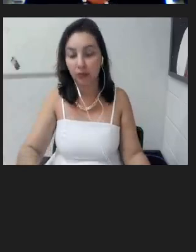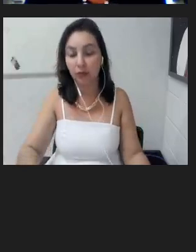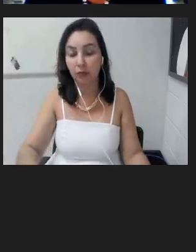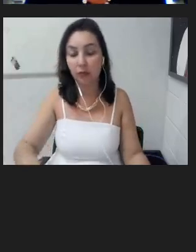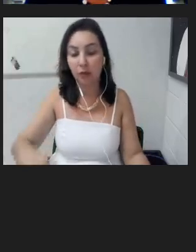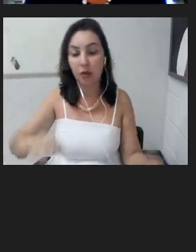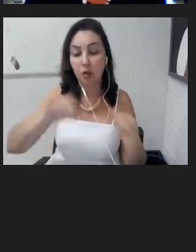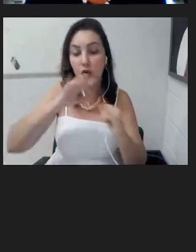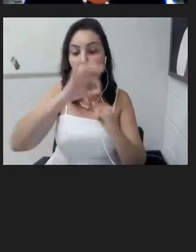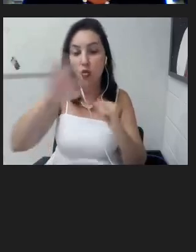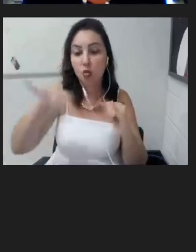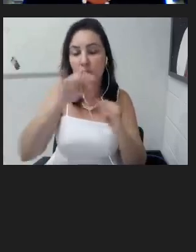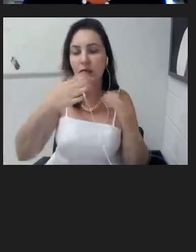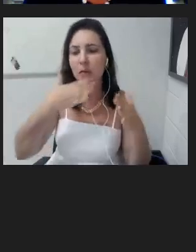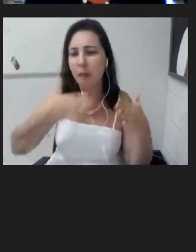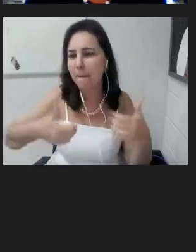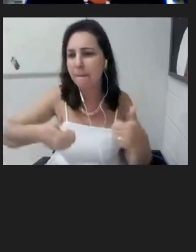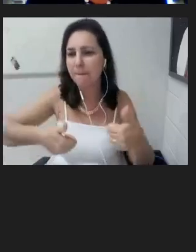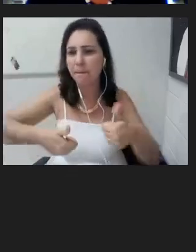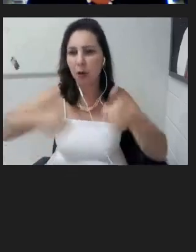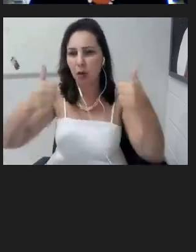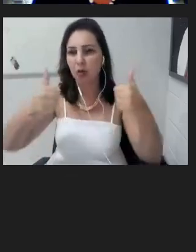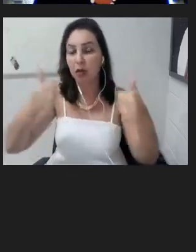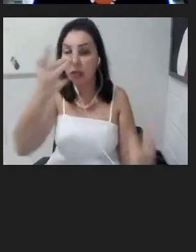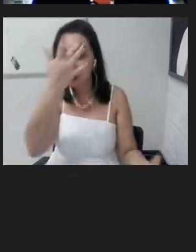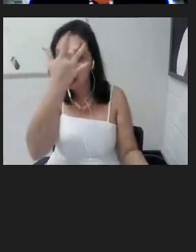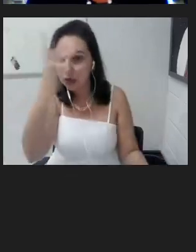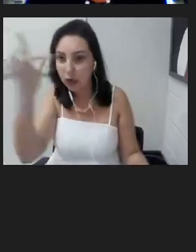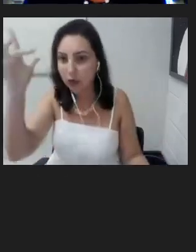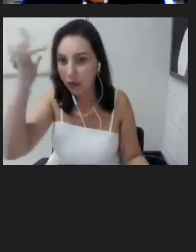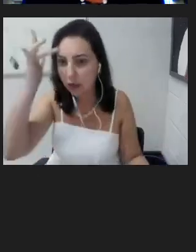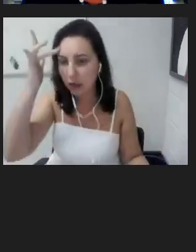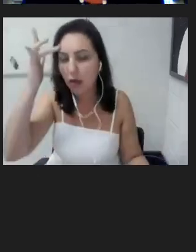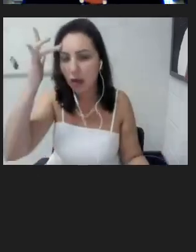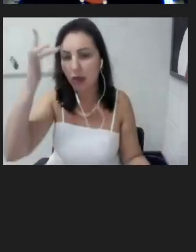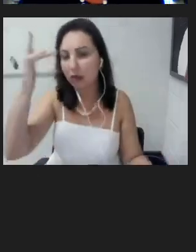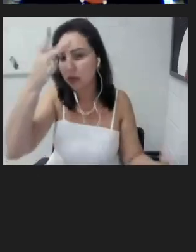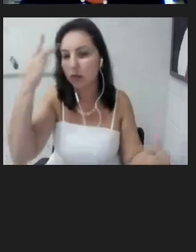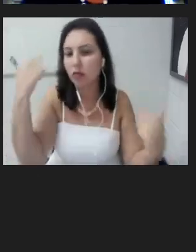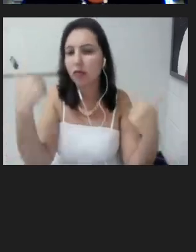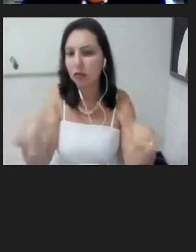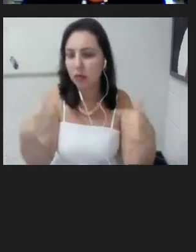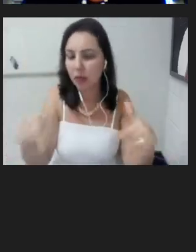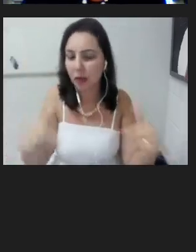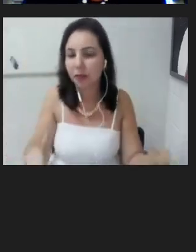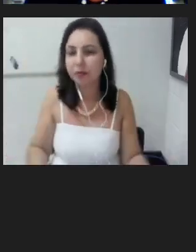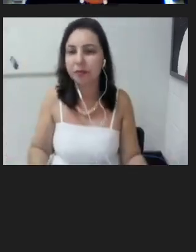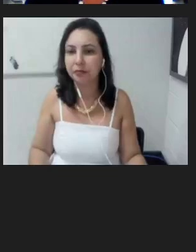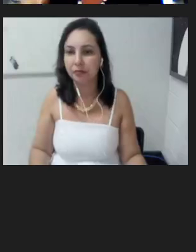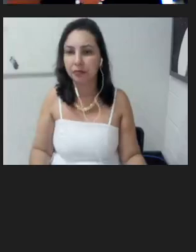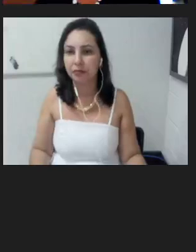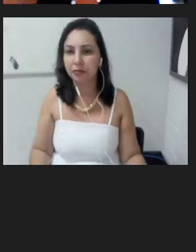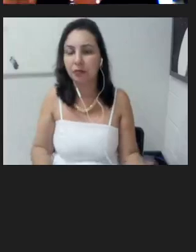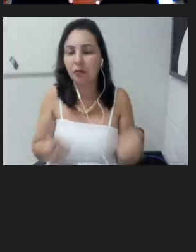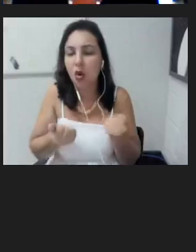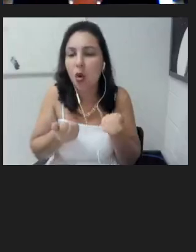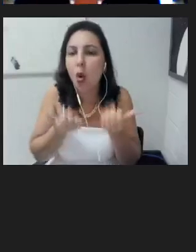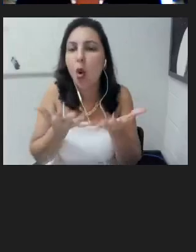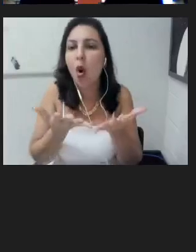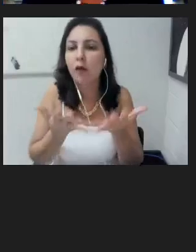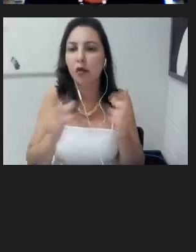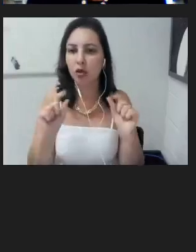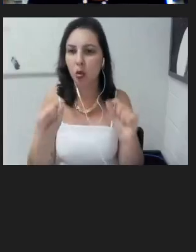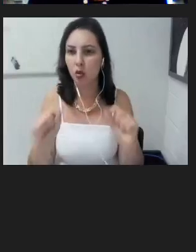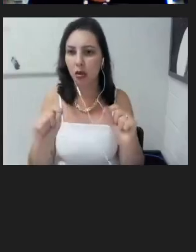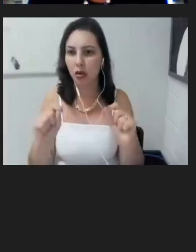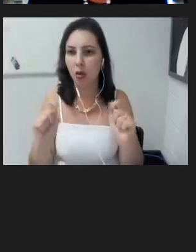para a melhoria desta saúde mental dos trabalhadores? Oferecer